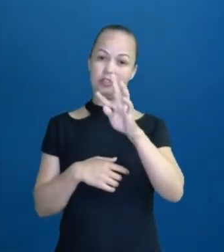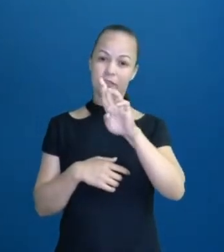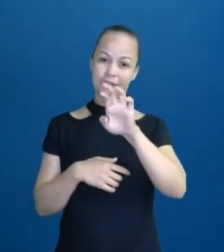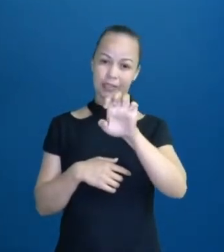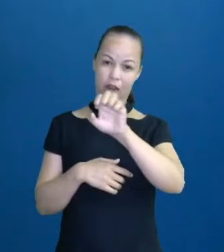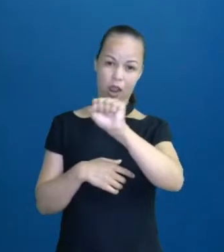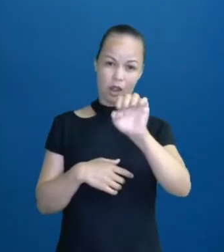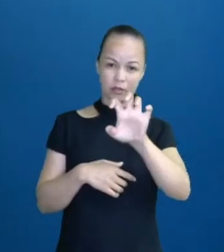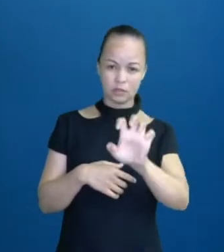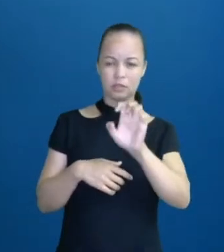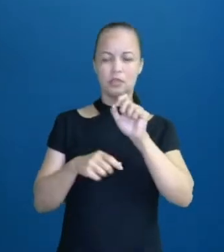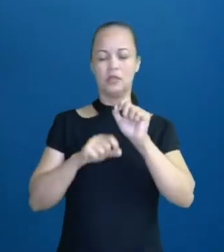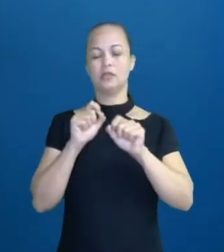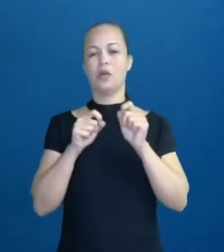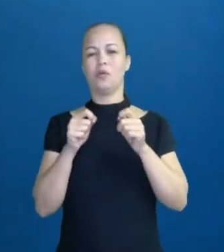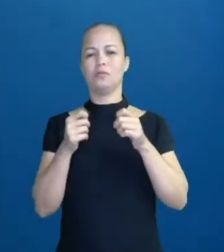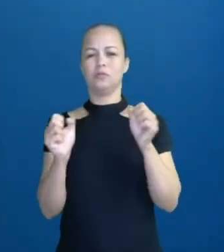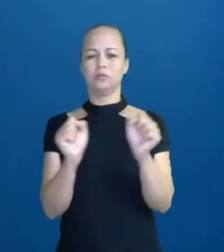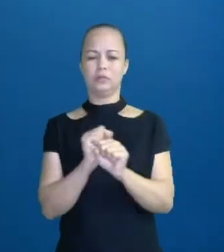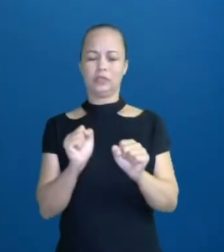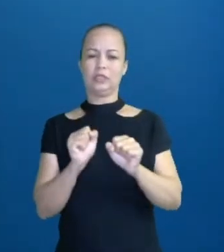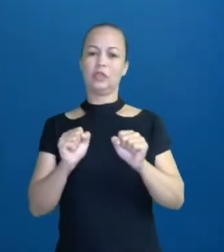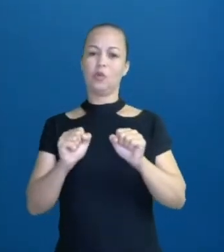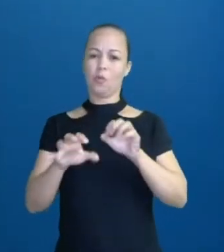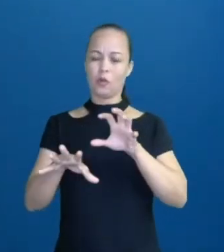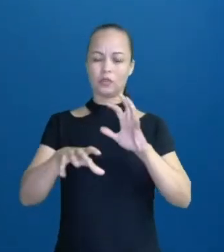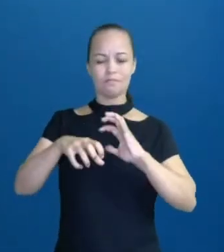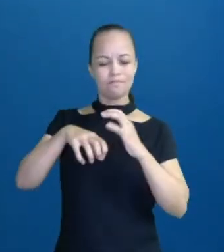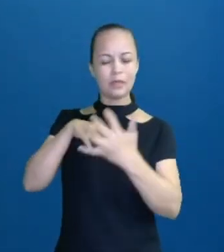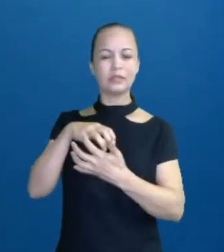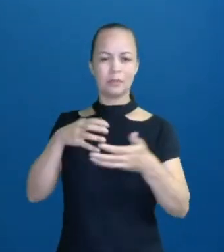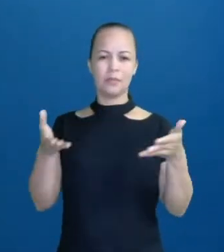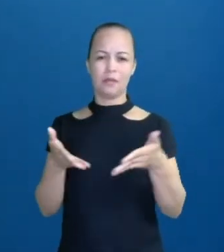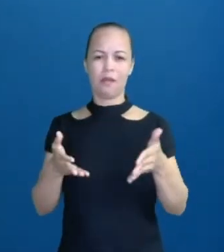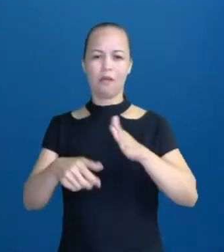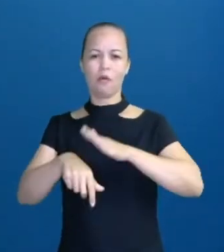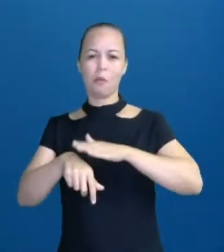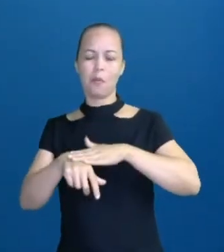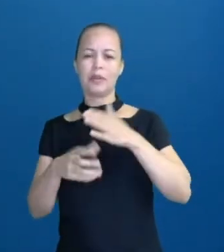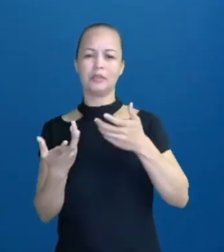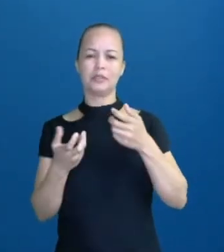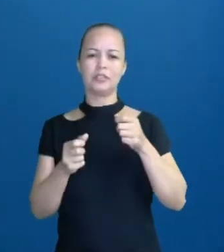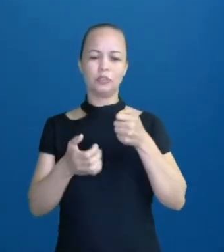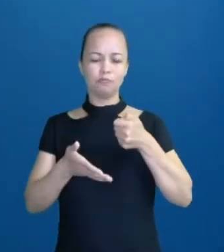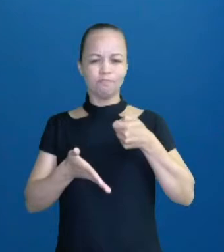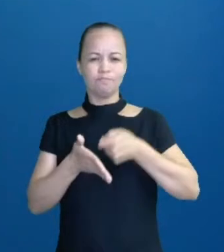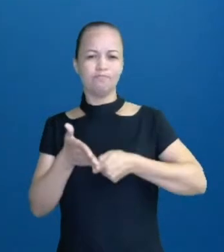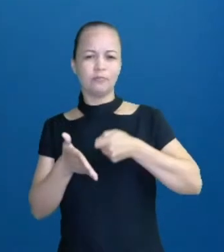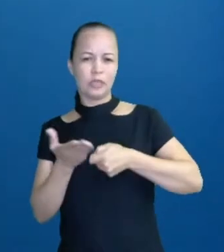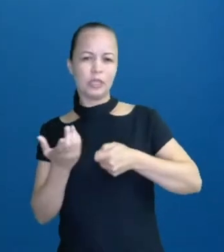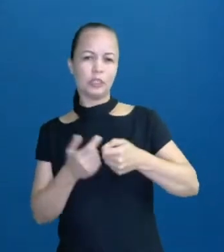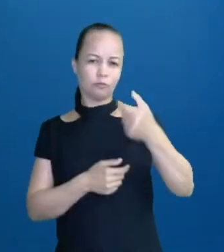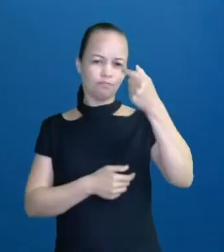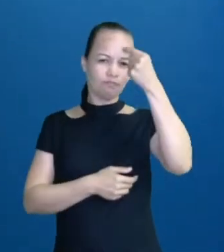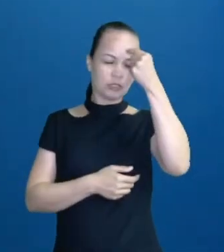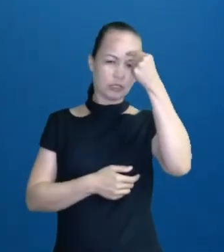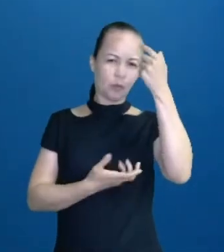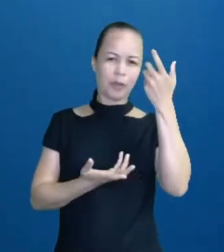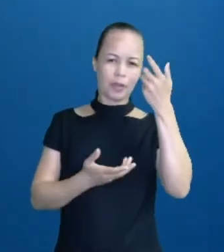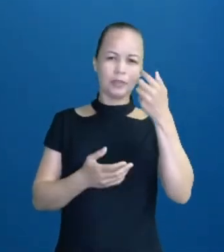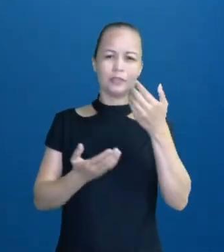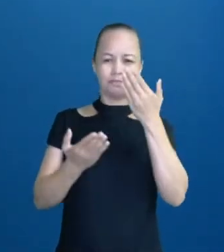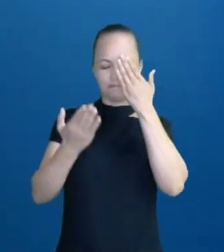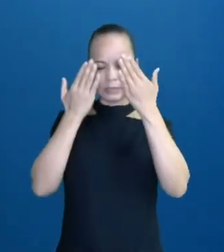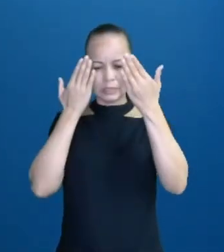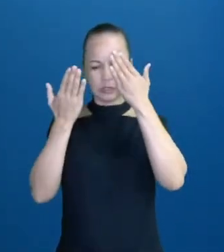de pandemia, né, agora cada vez mais a gente está sendo exigido mentalmente, psicologicamente, tá certo? Portanto,